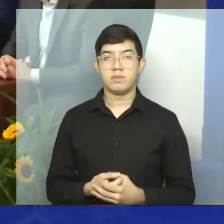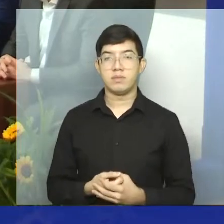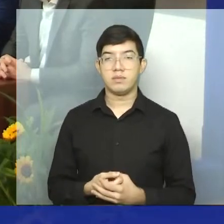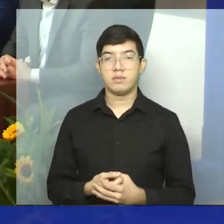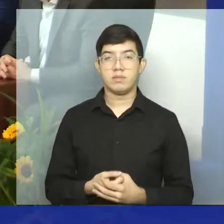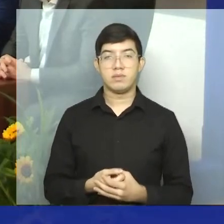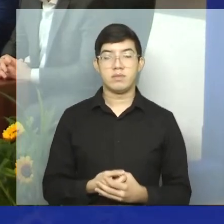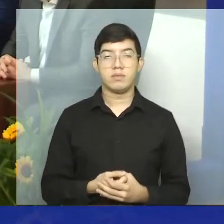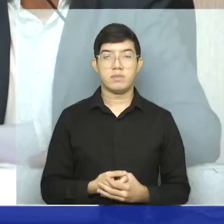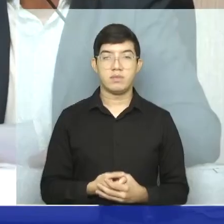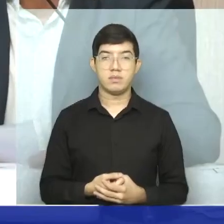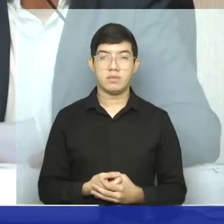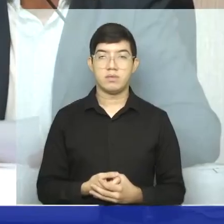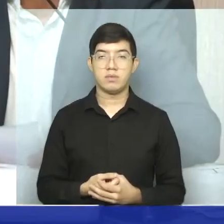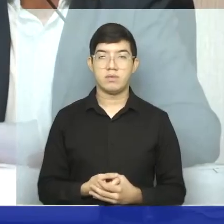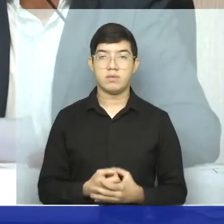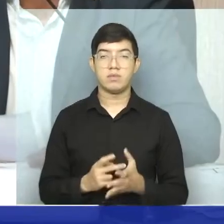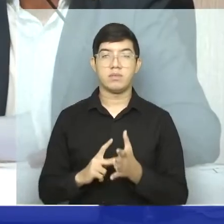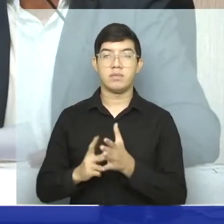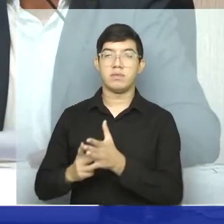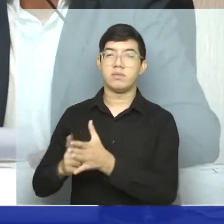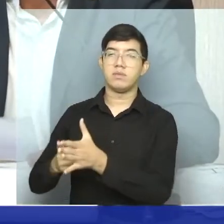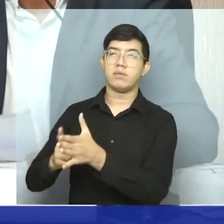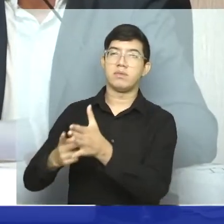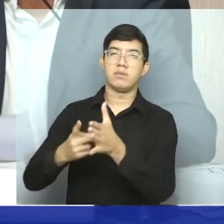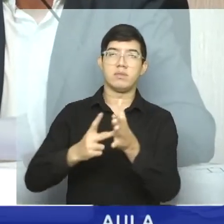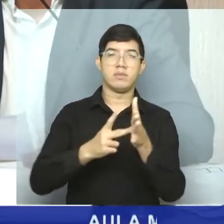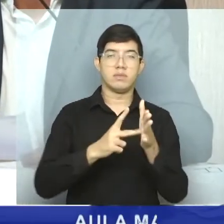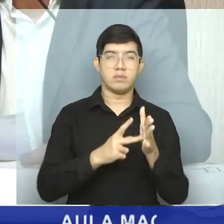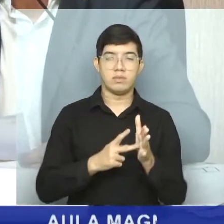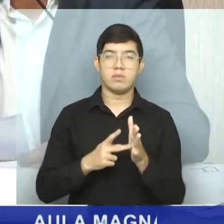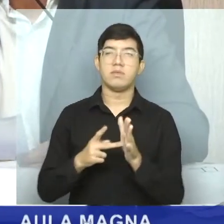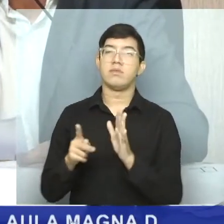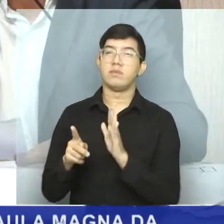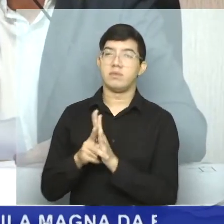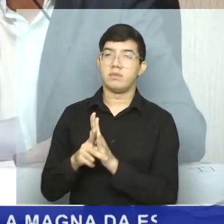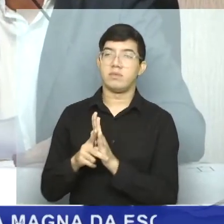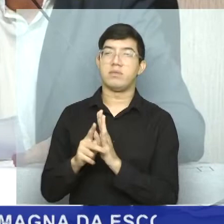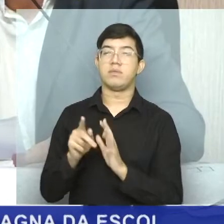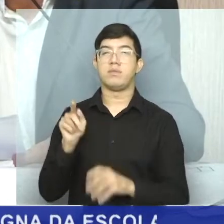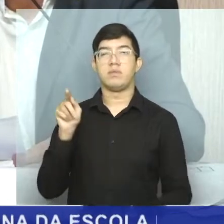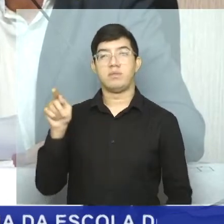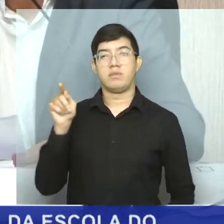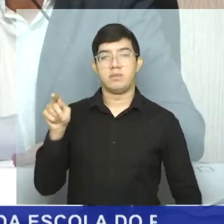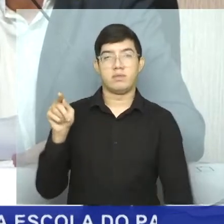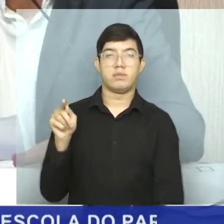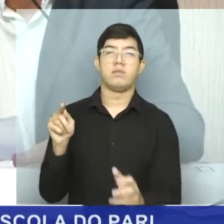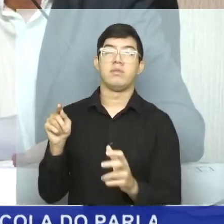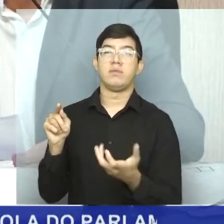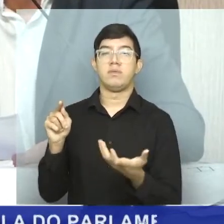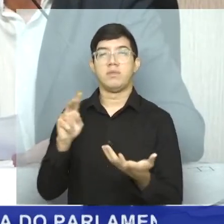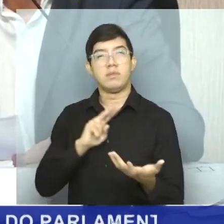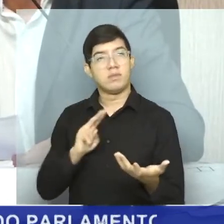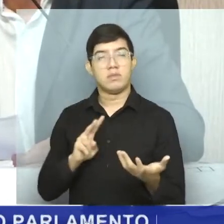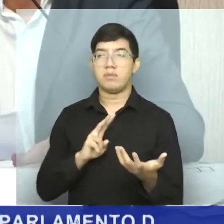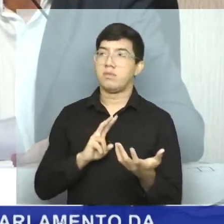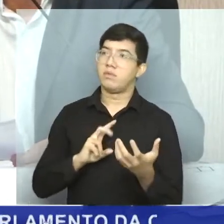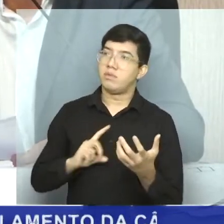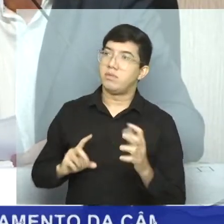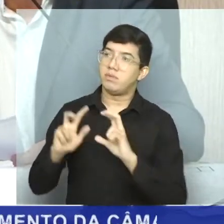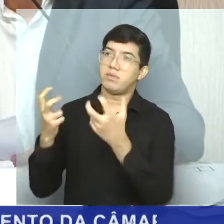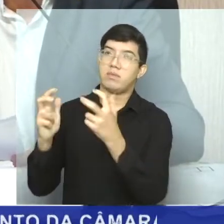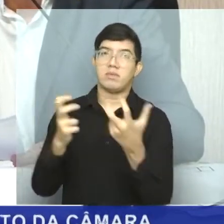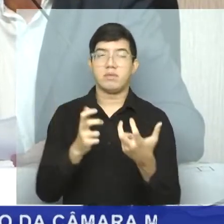da participação dos sindicatos nos parlamentos? Você acha isso interessante para o equilíbrio